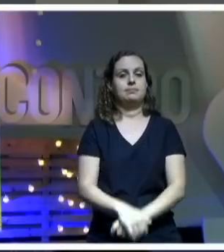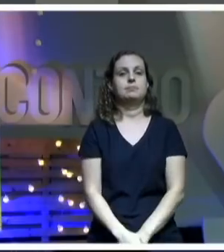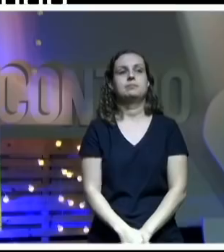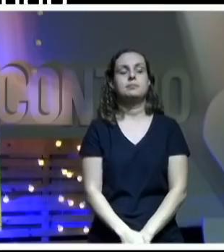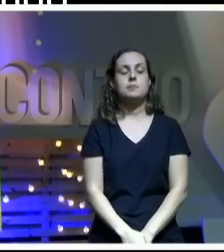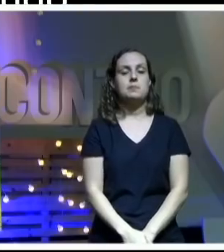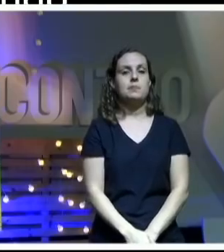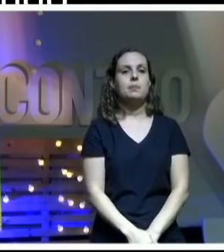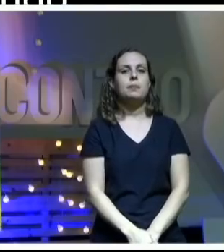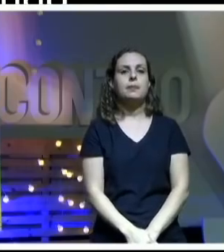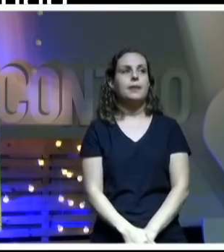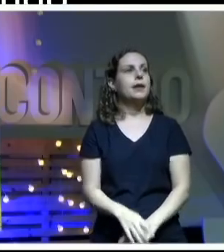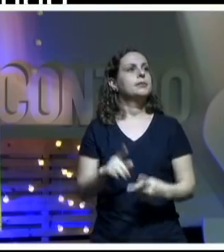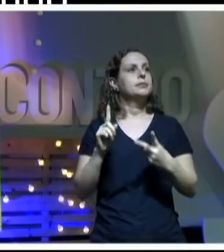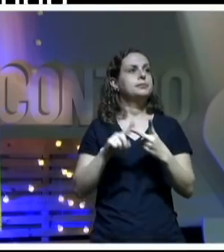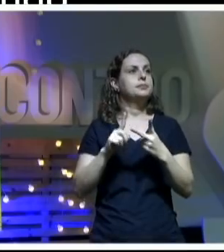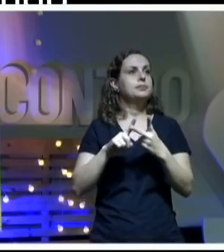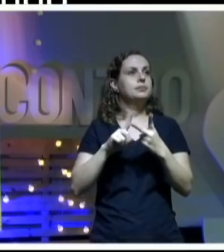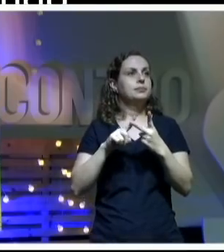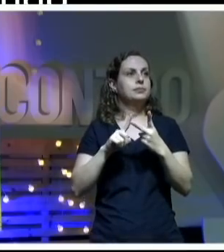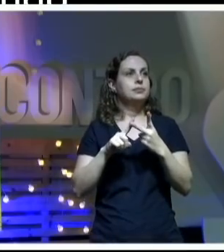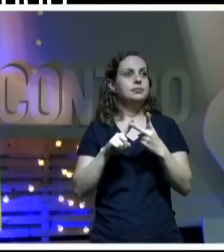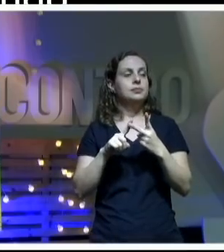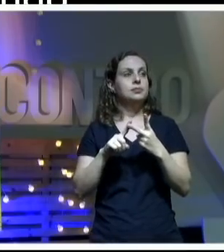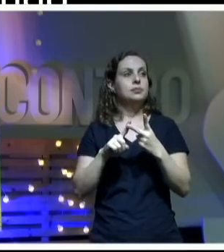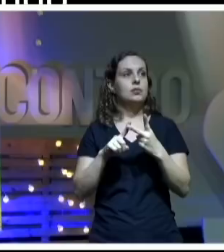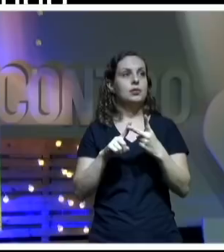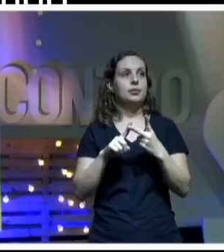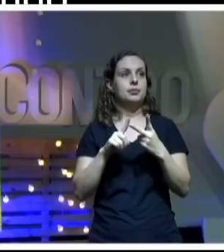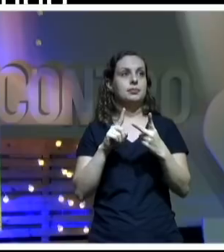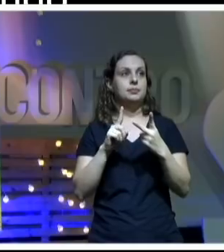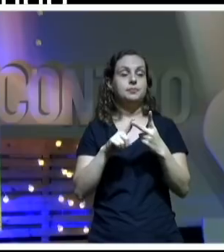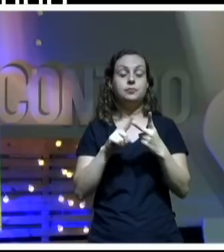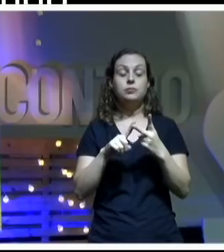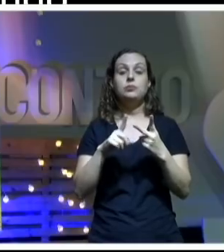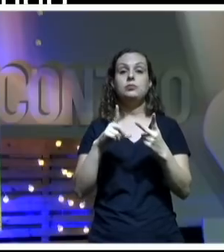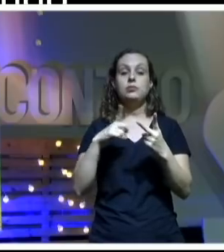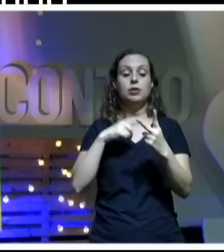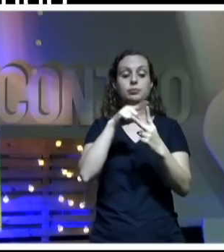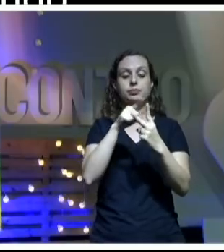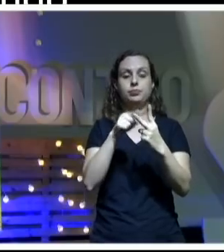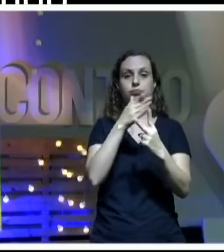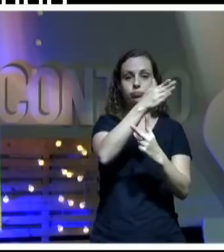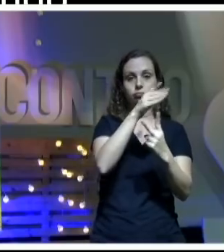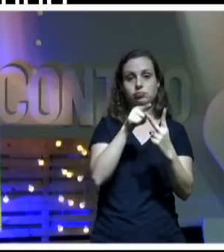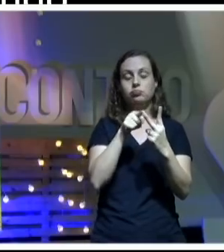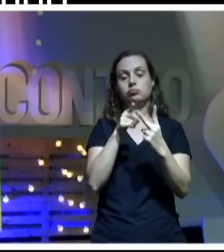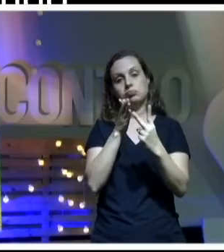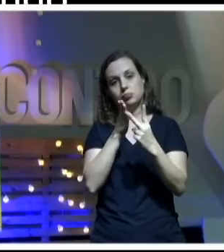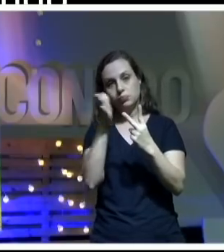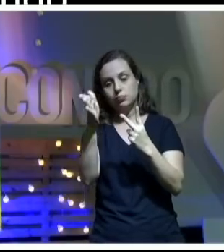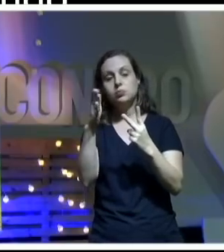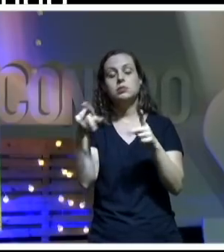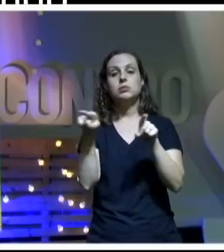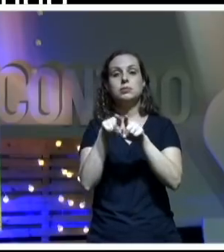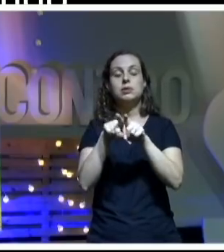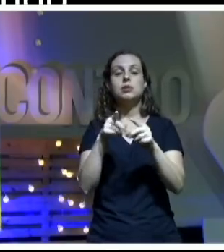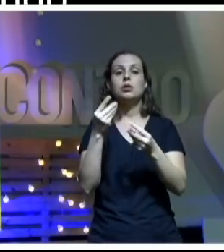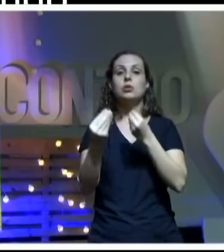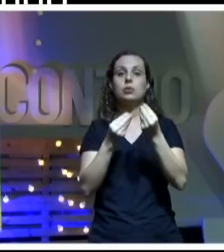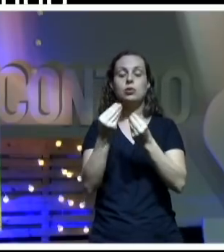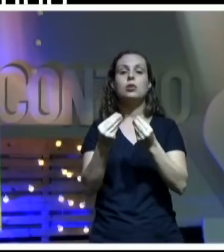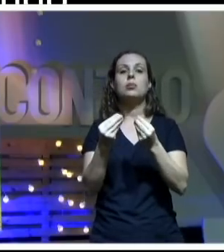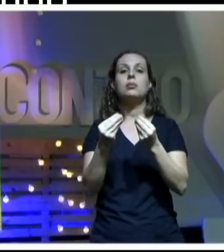segundo lugar o outro elemento para essa dicotomia foi o impulso igualitarismo que